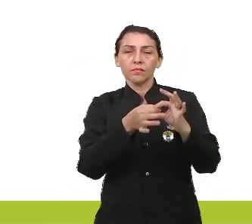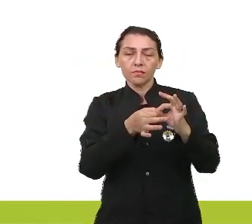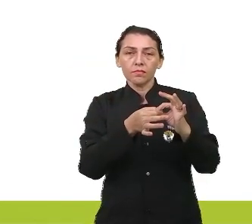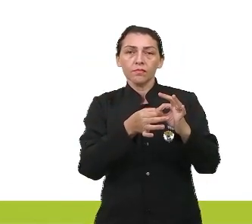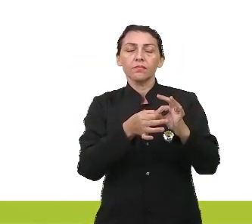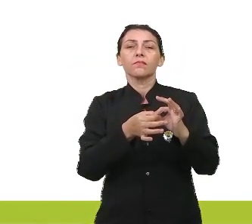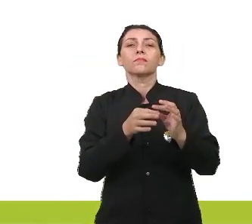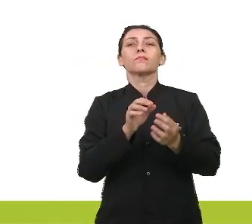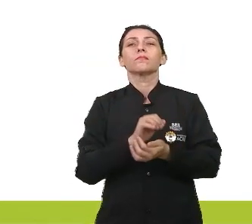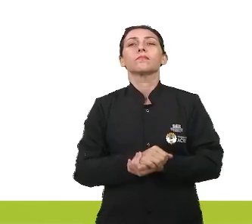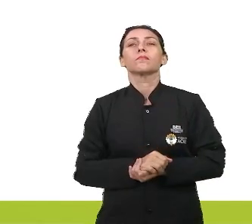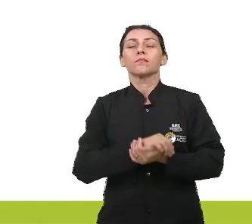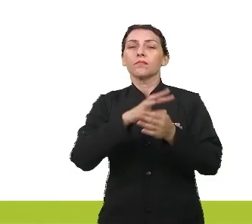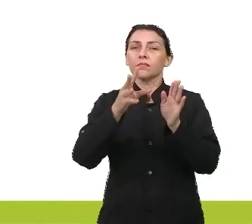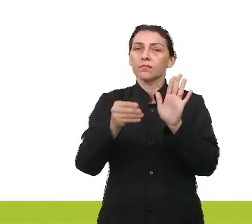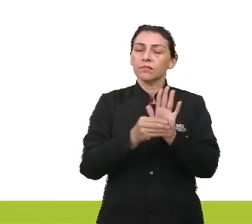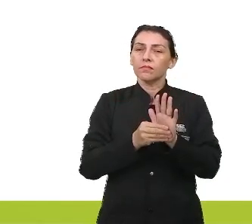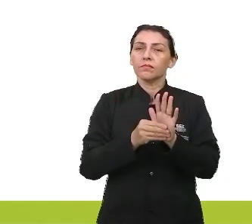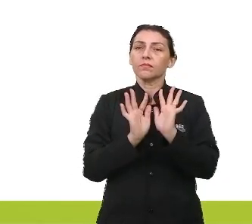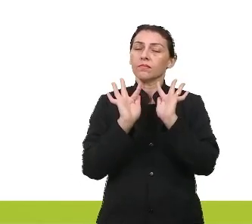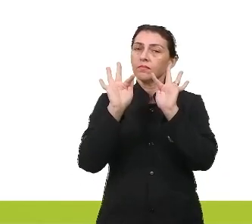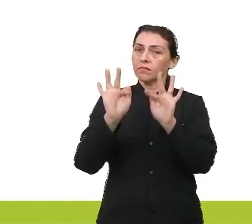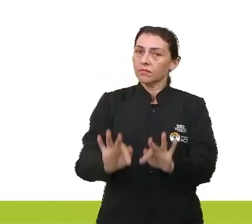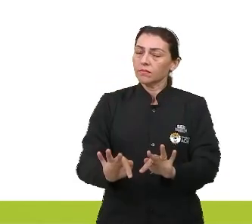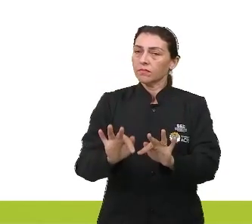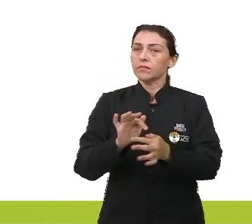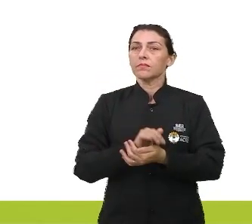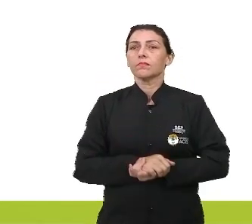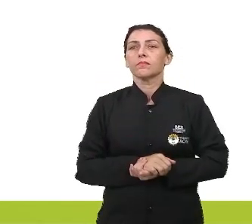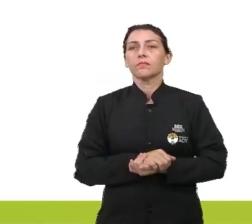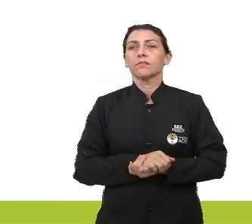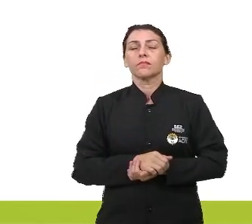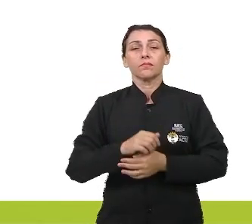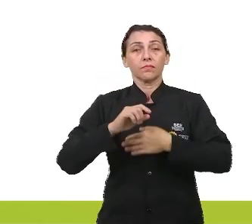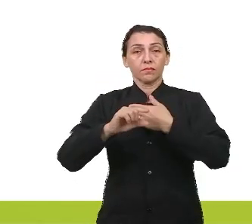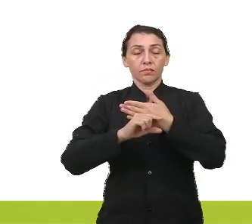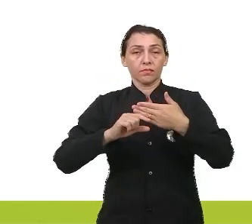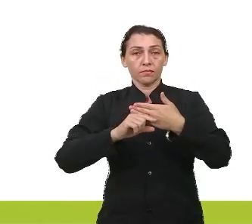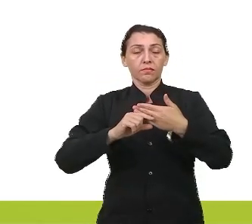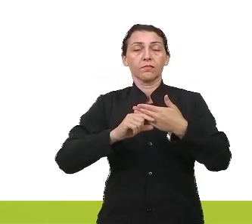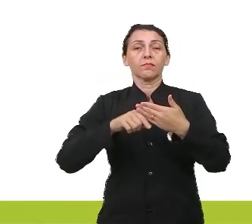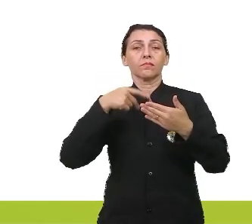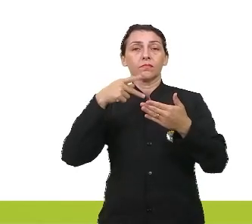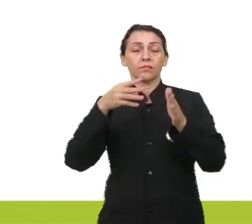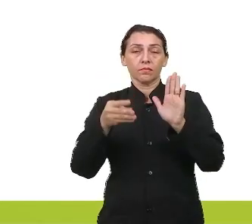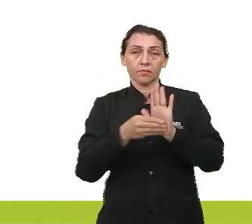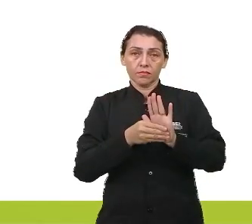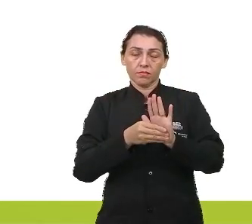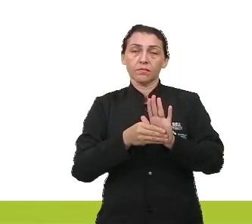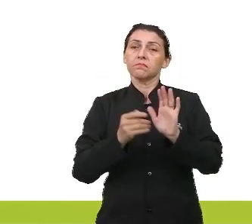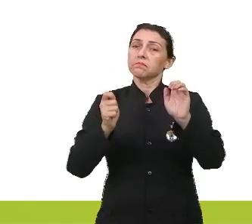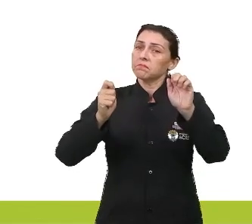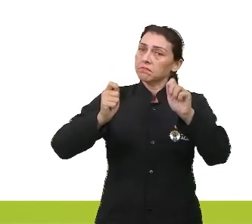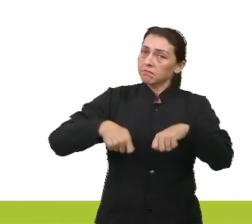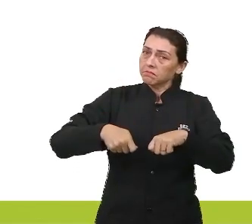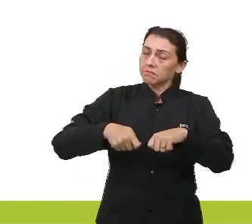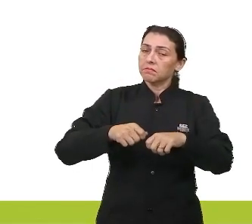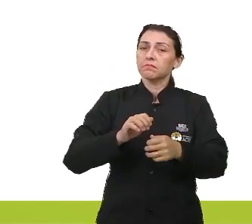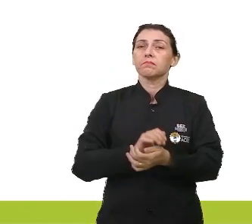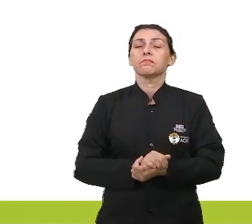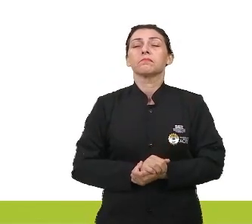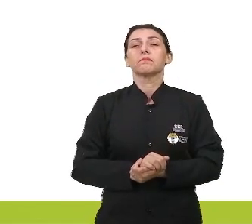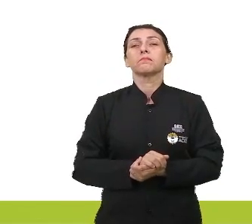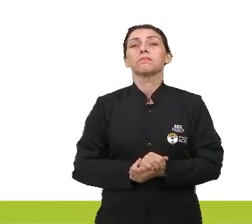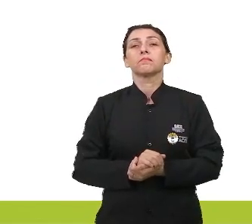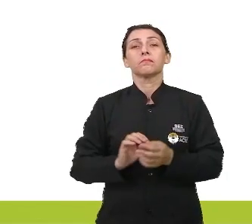e aqui se coloca um fechamento. A autora colocou, dessa forma, será possível uma